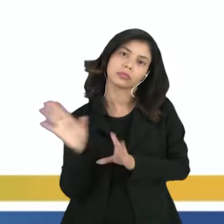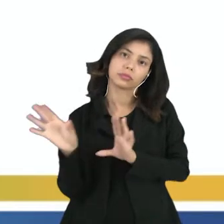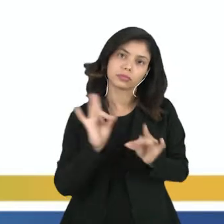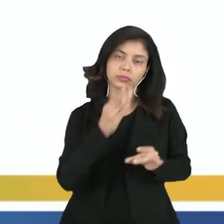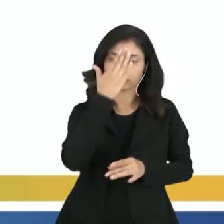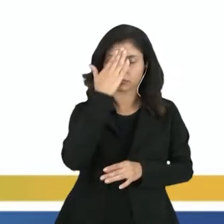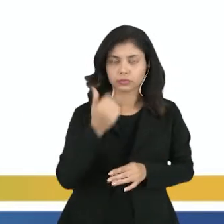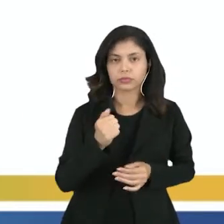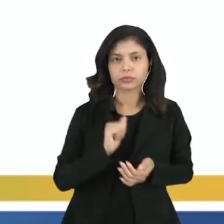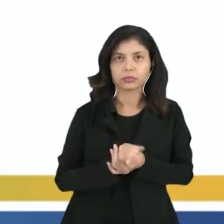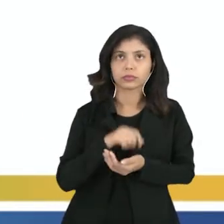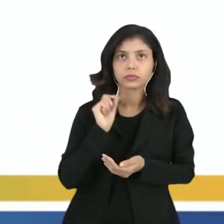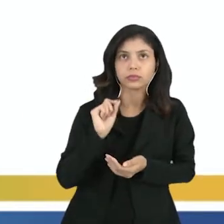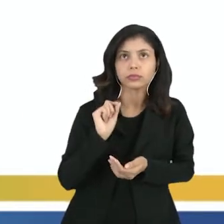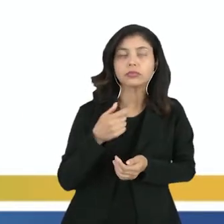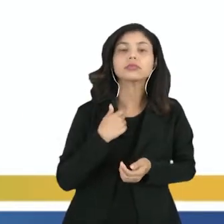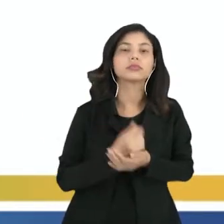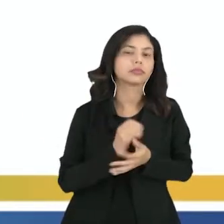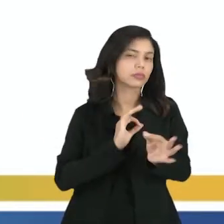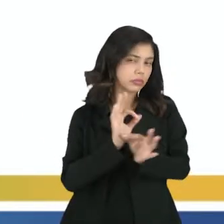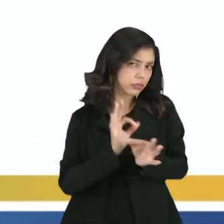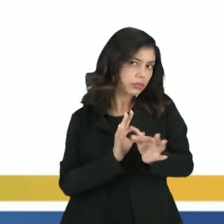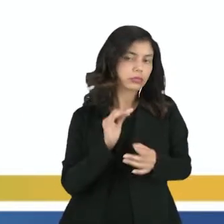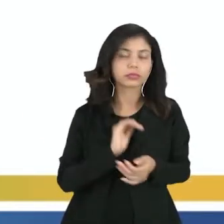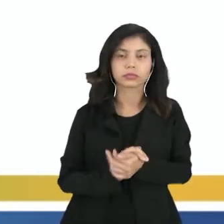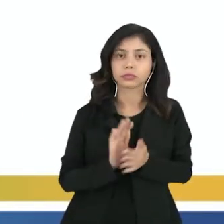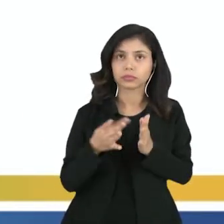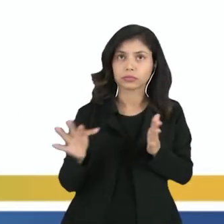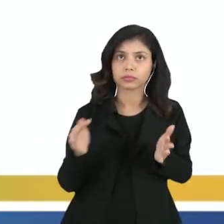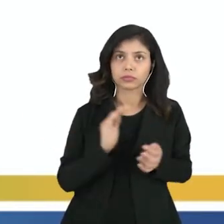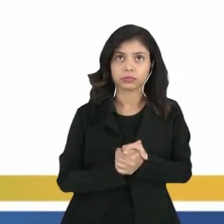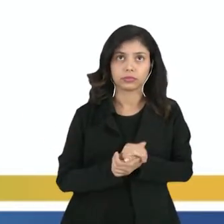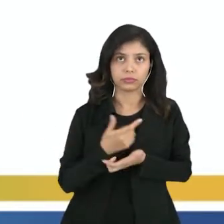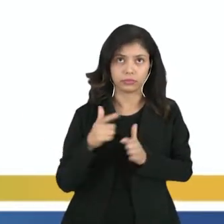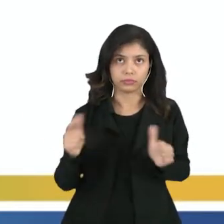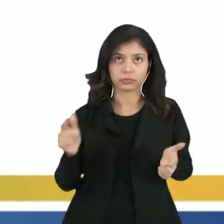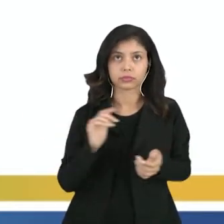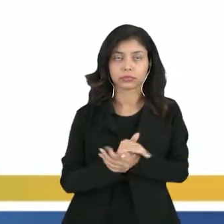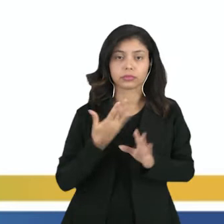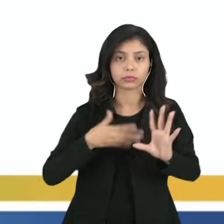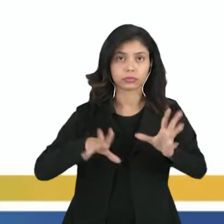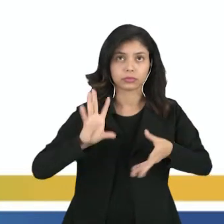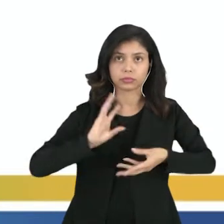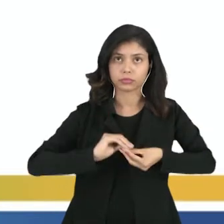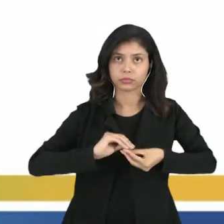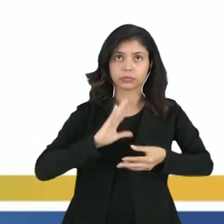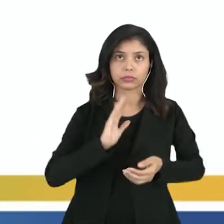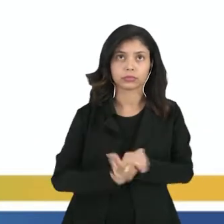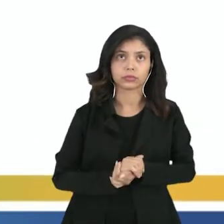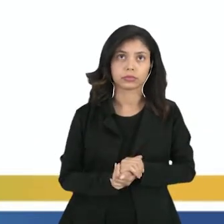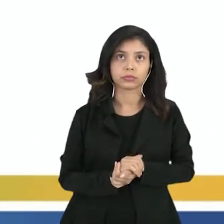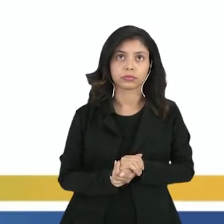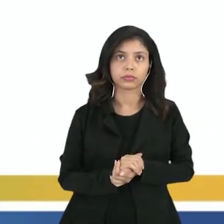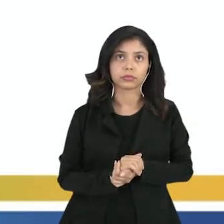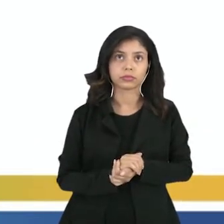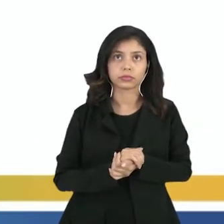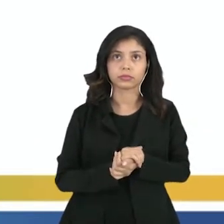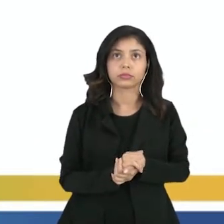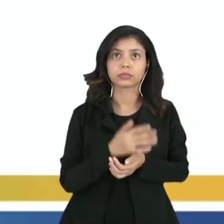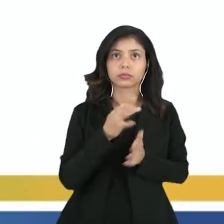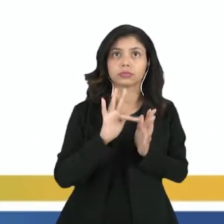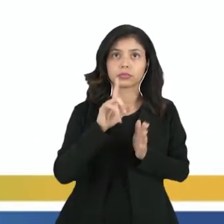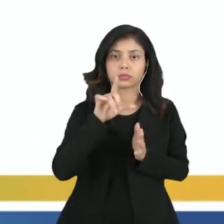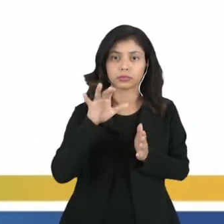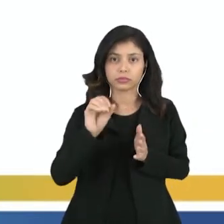antemão sabemos que estamos tratando de uma função crescente. Resumindo, numa função